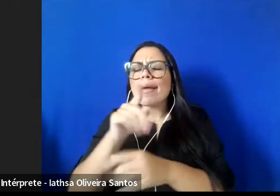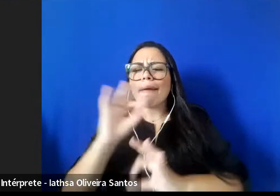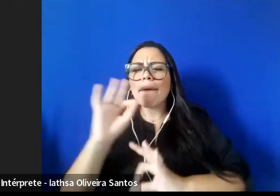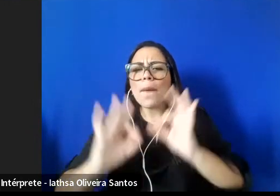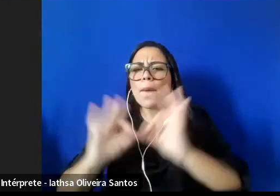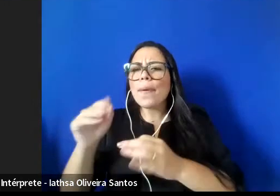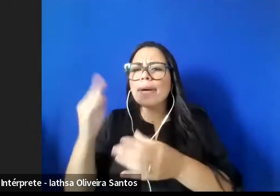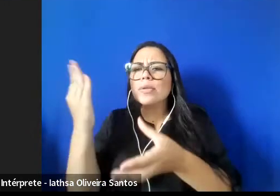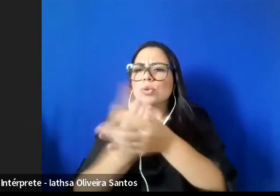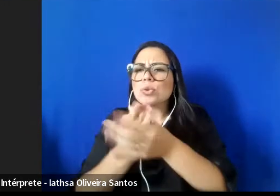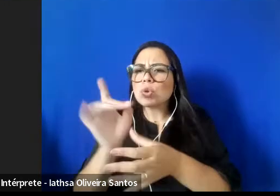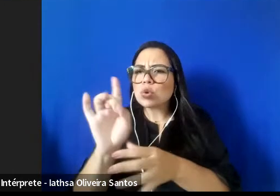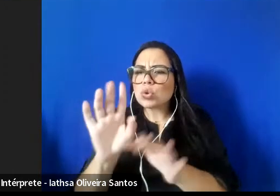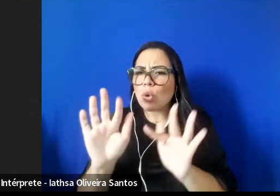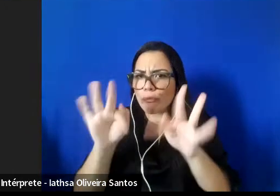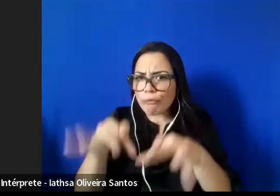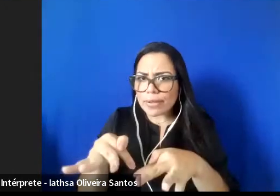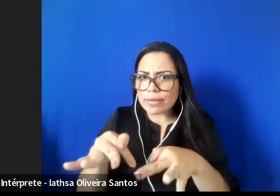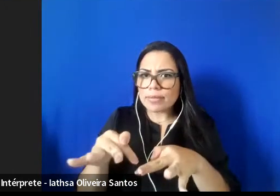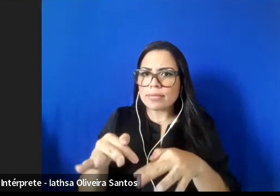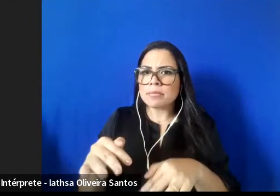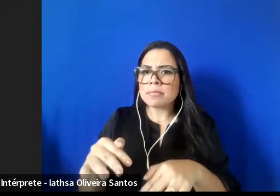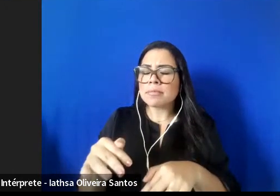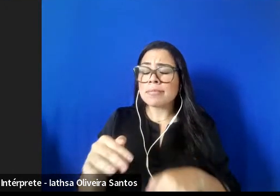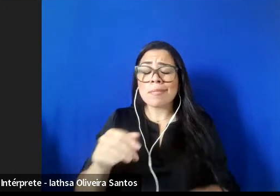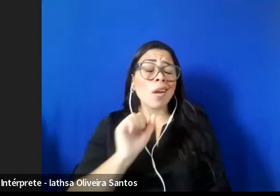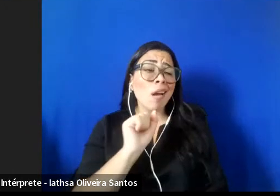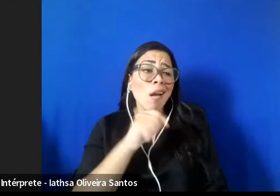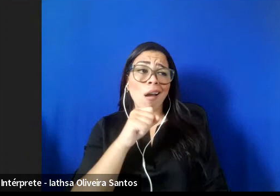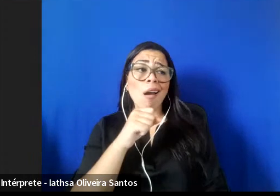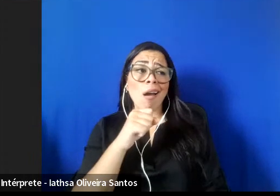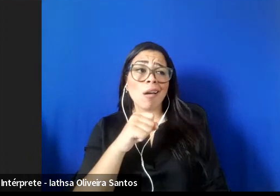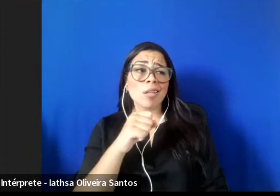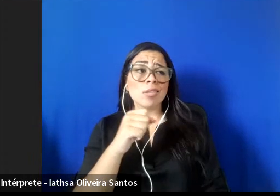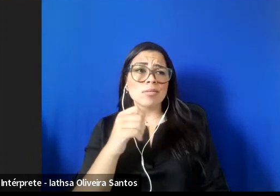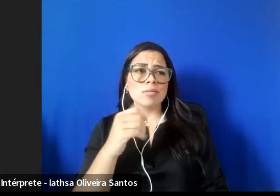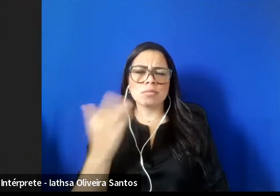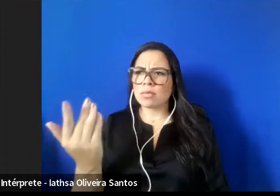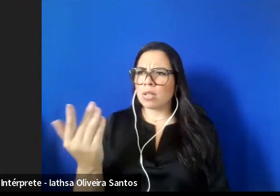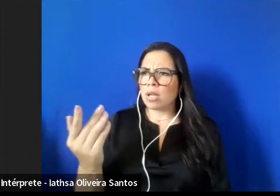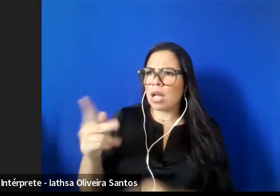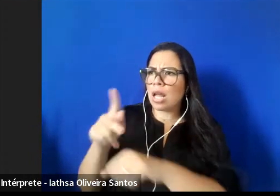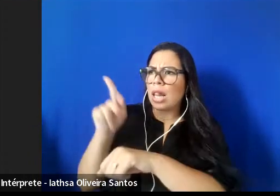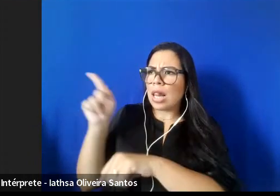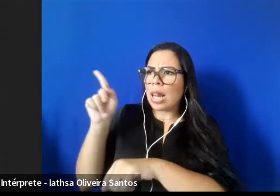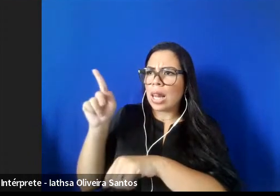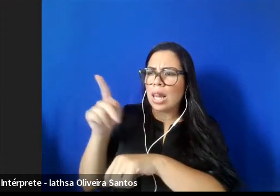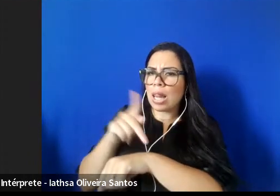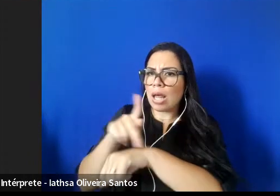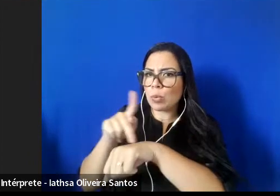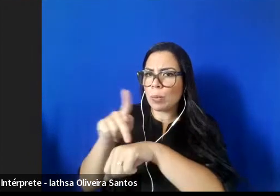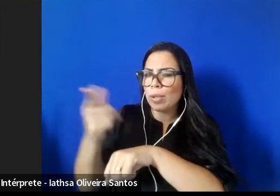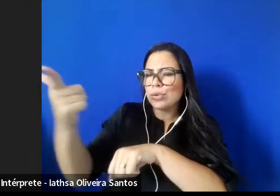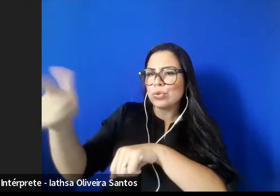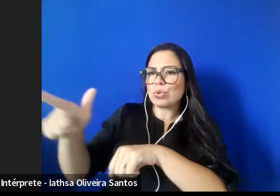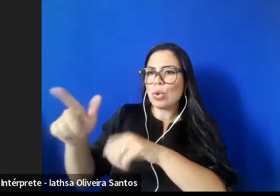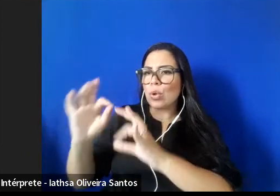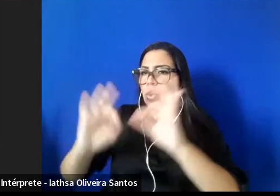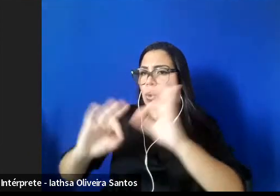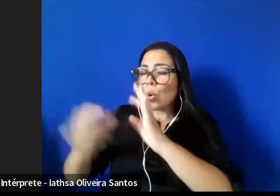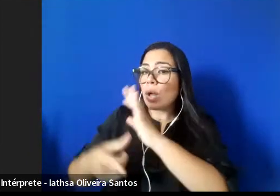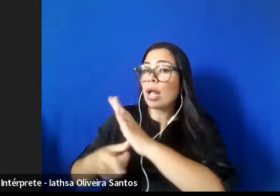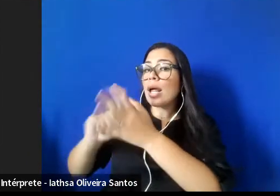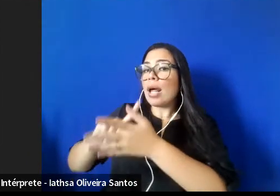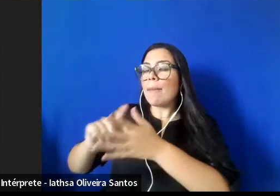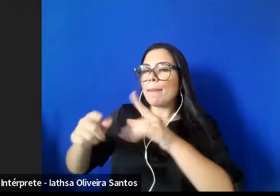processo é só no final? Falei, a gente lá organiza antes. Primeiro ato não é